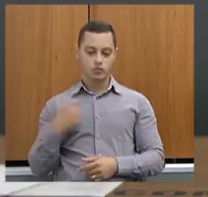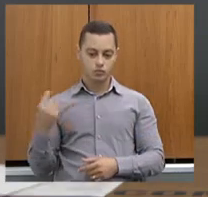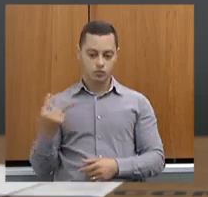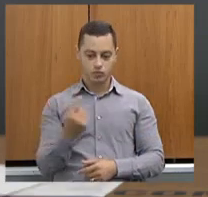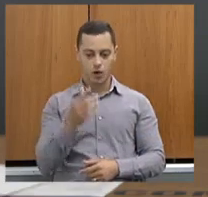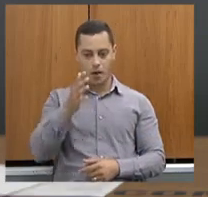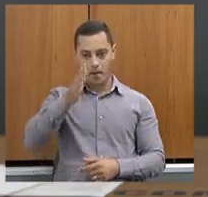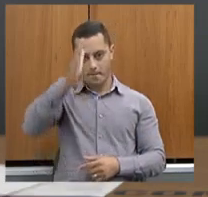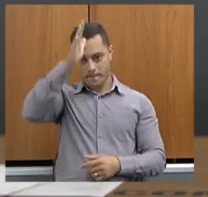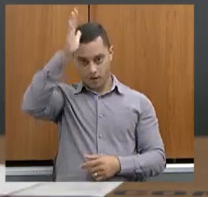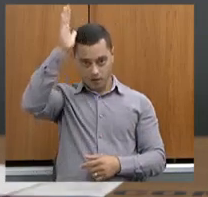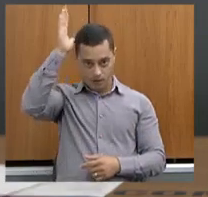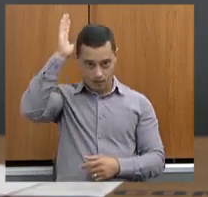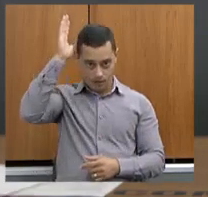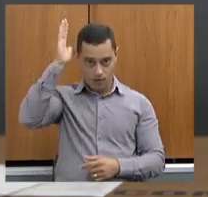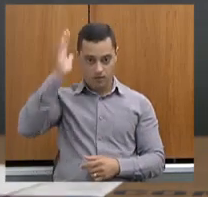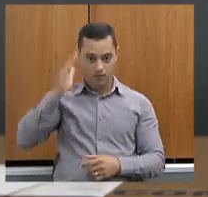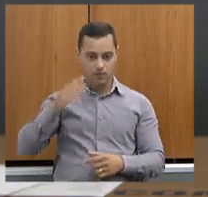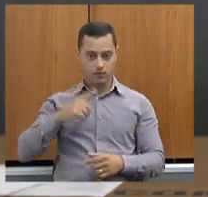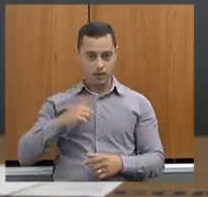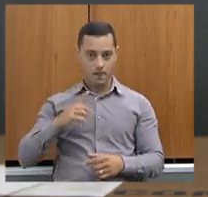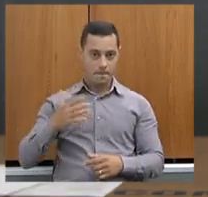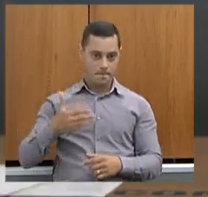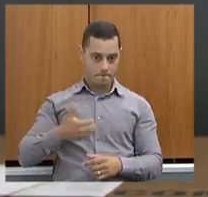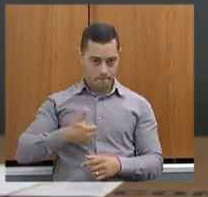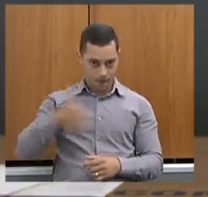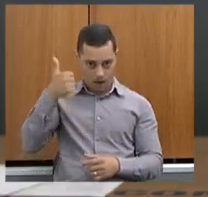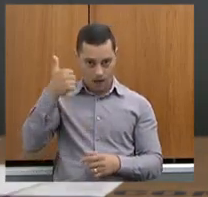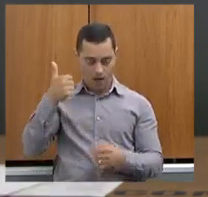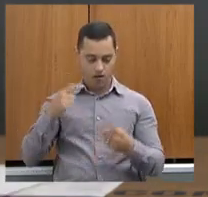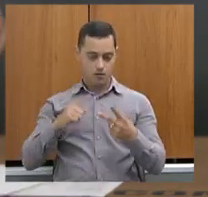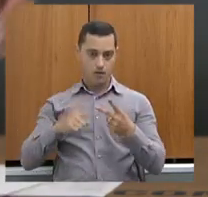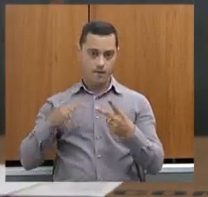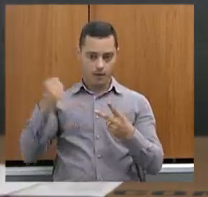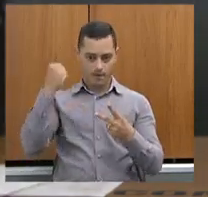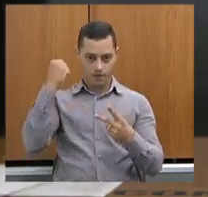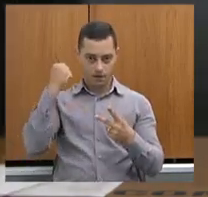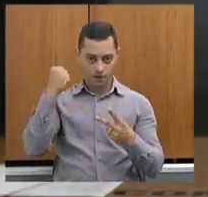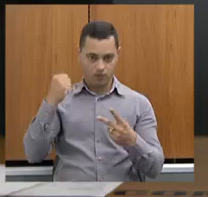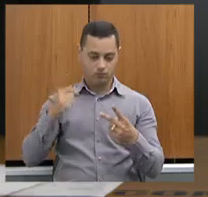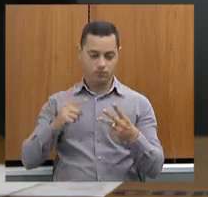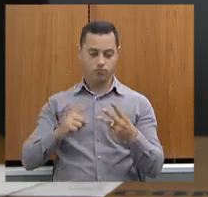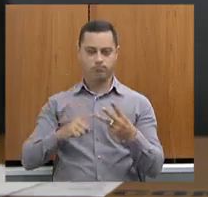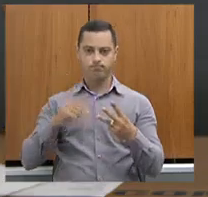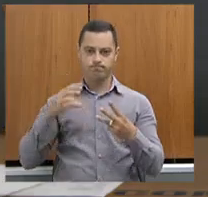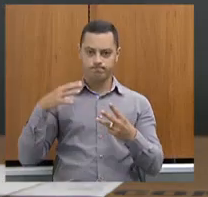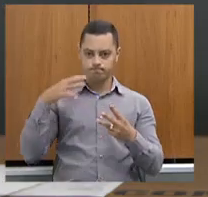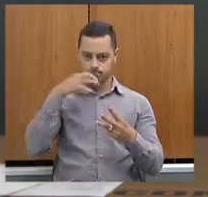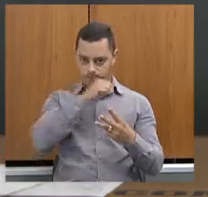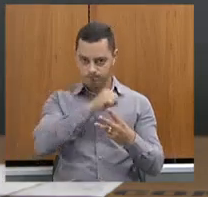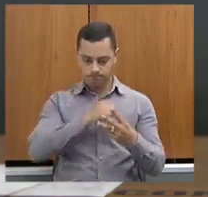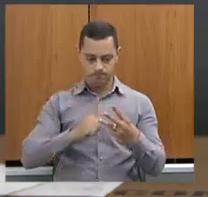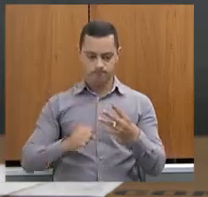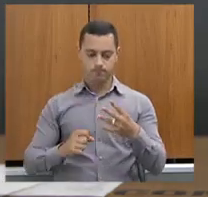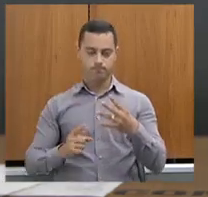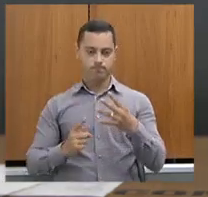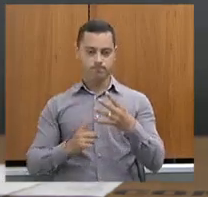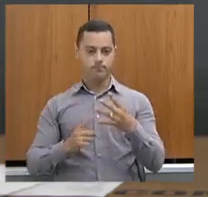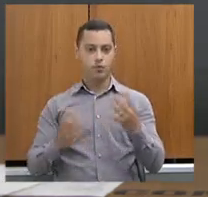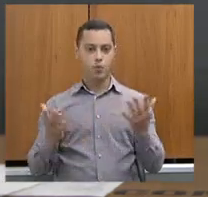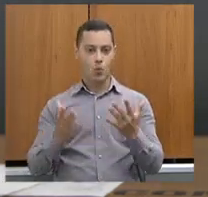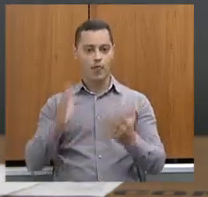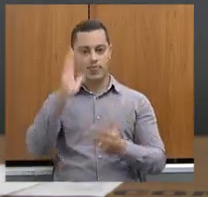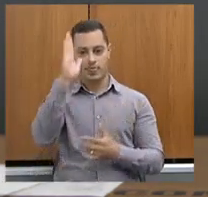o Corpo de Bombeiros Militar melhor mais forte mais rápido e uma referência